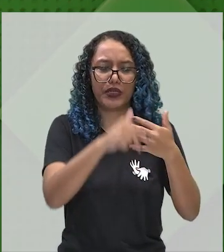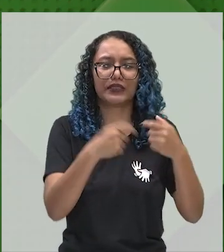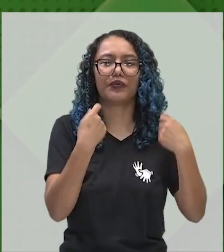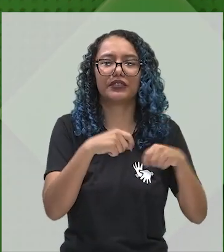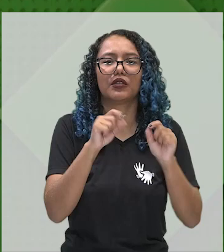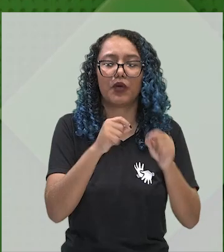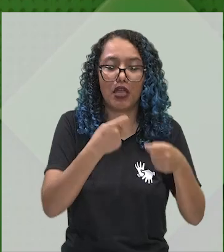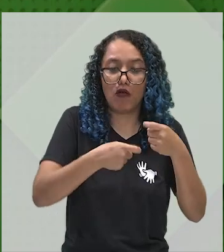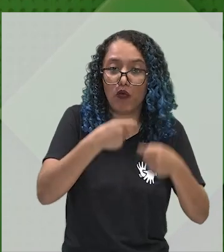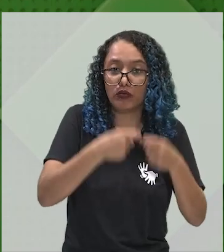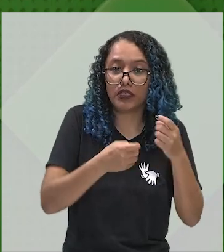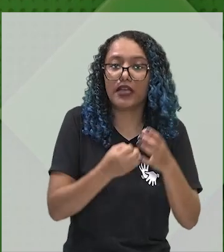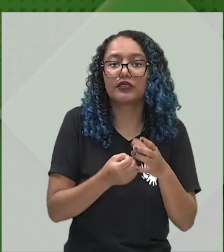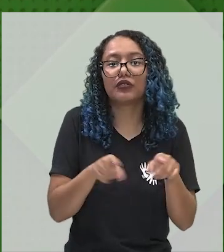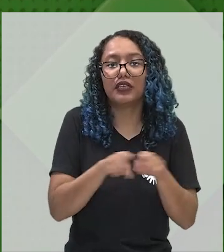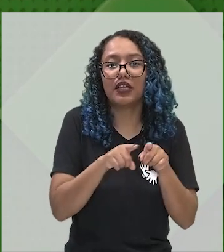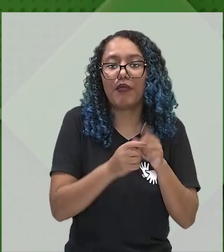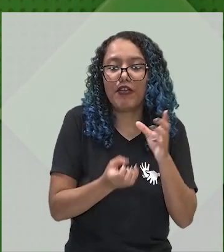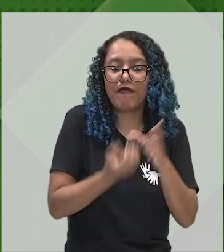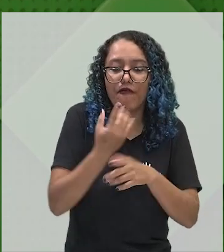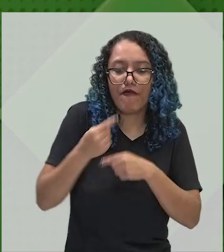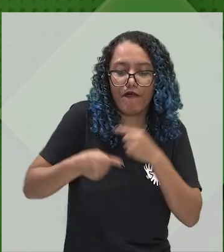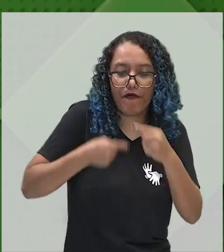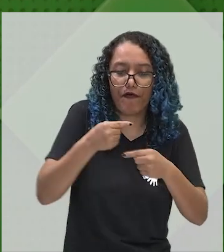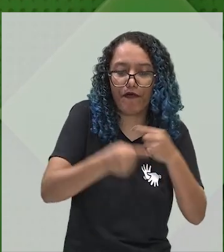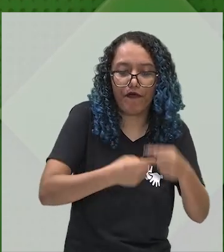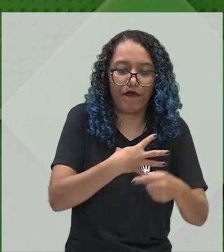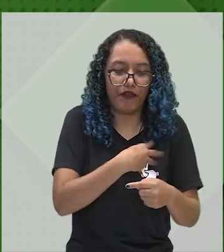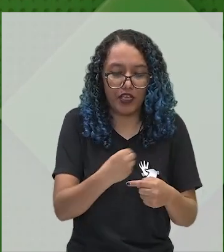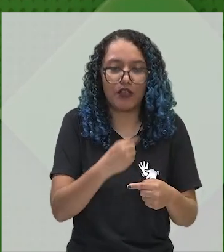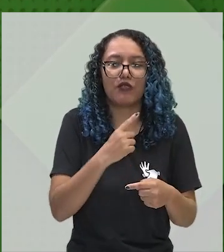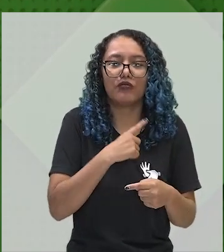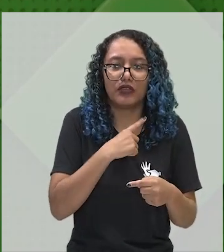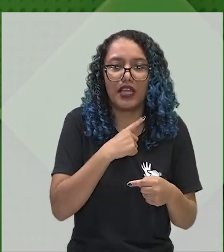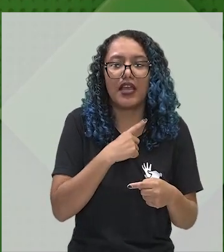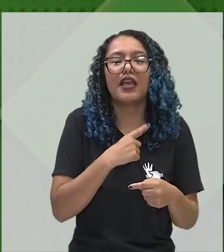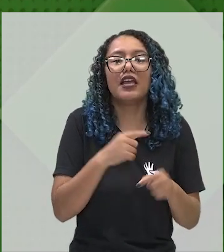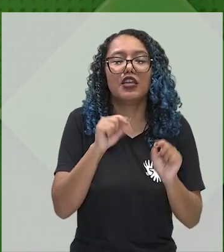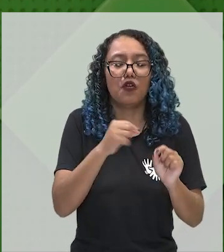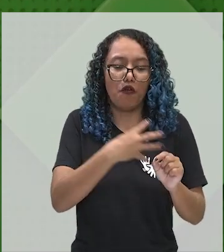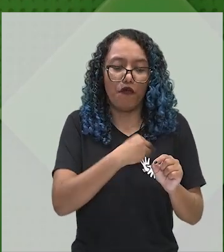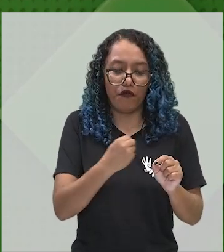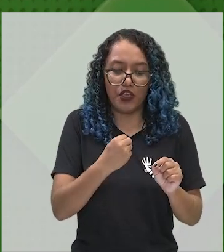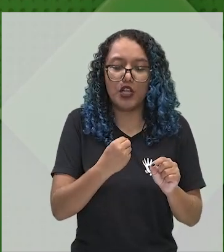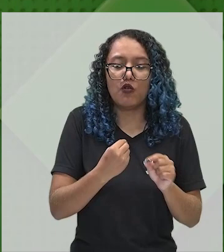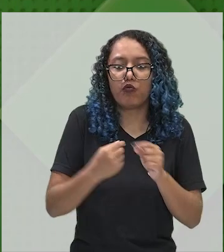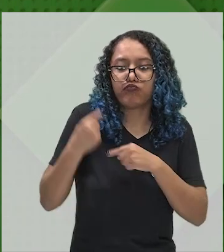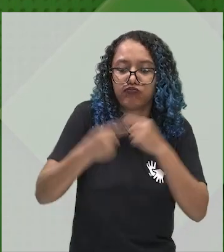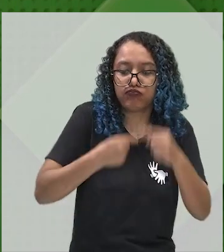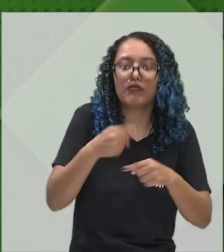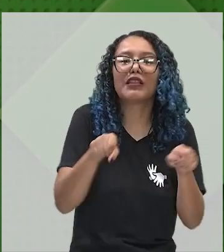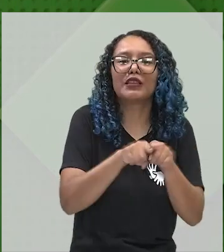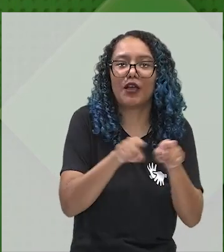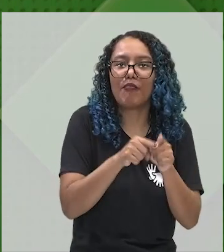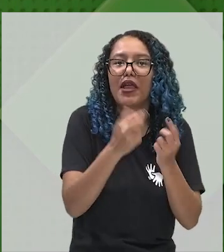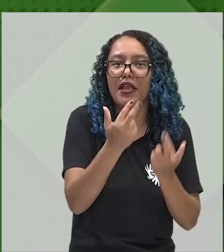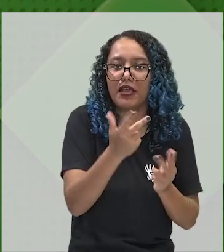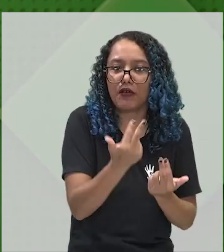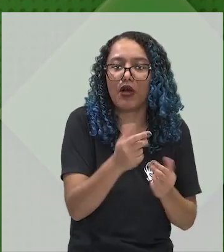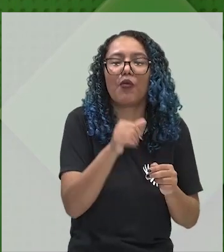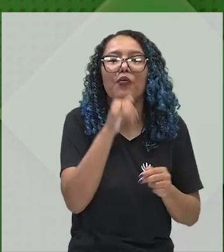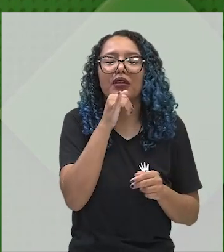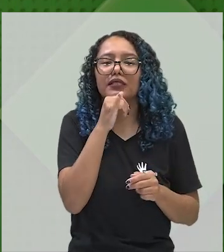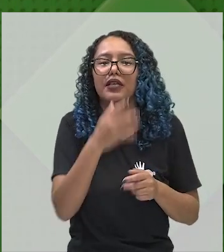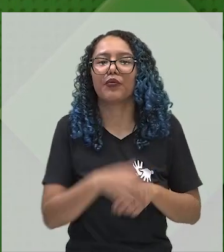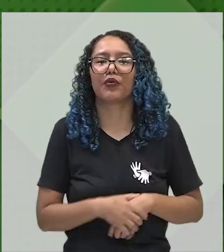que cruzar entre si e ainda gerar descendentes férteis também, certo? Então não dá para dizer assim, se eu